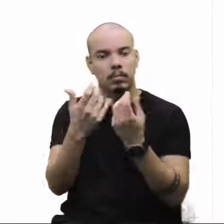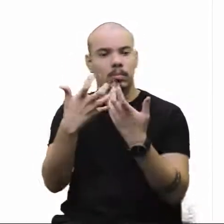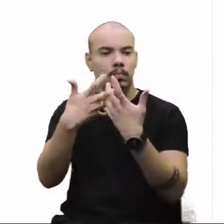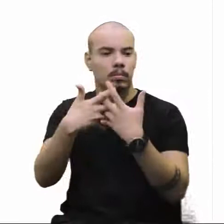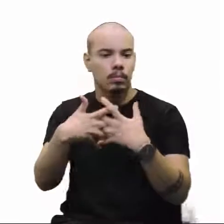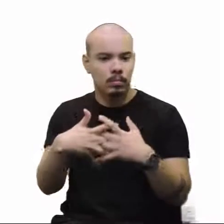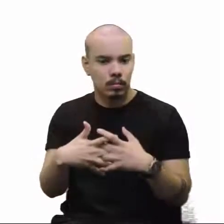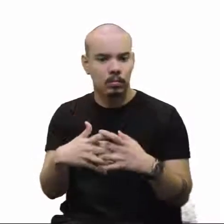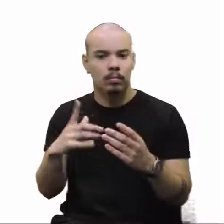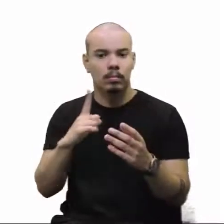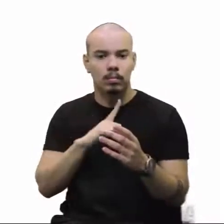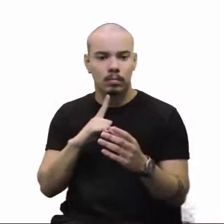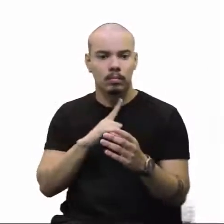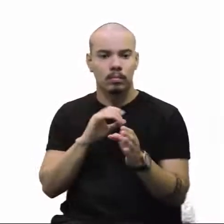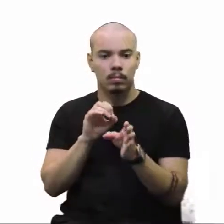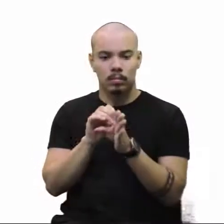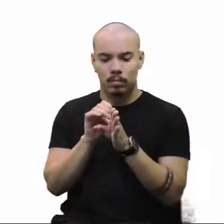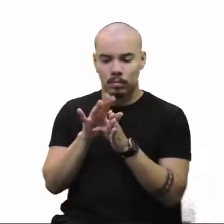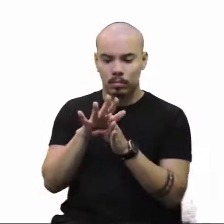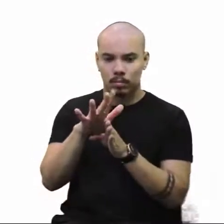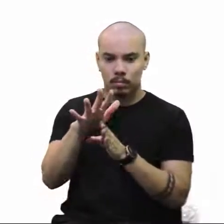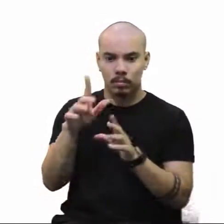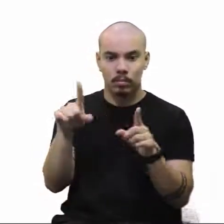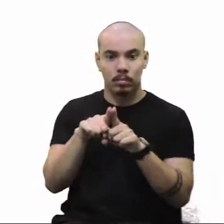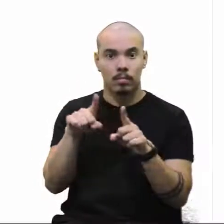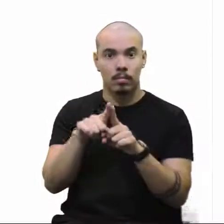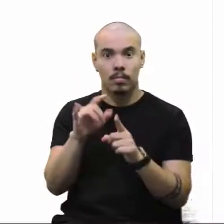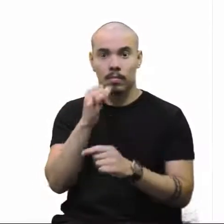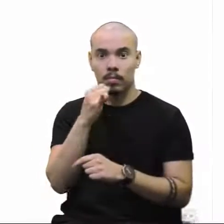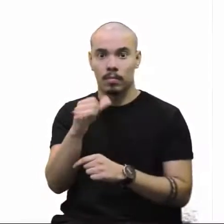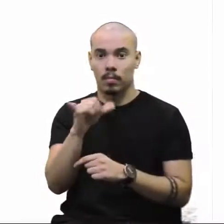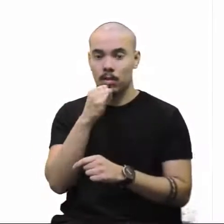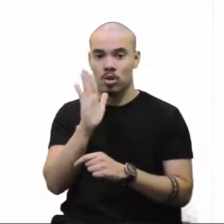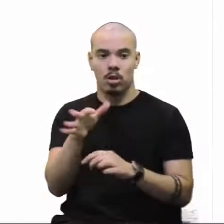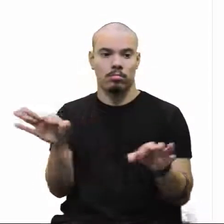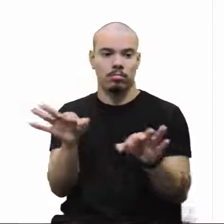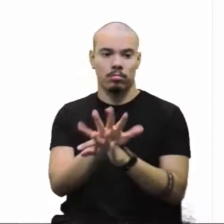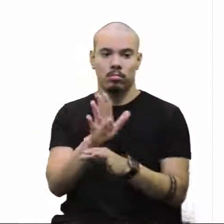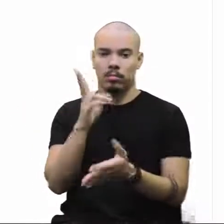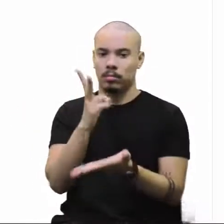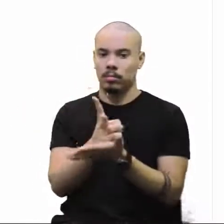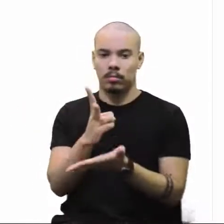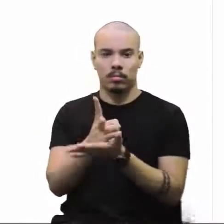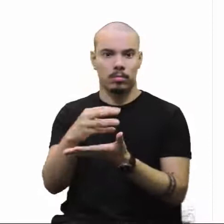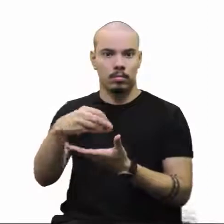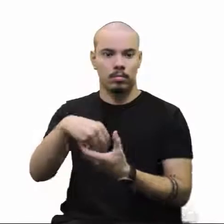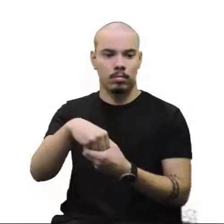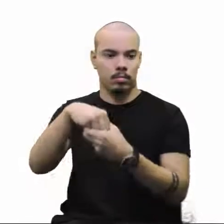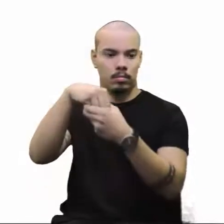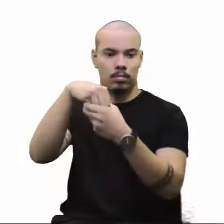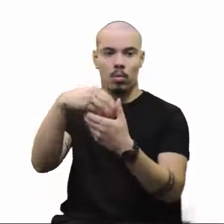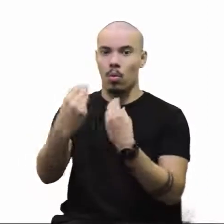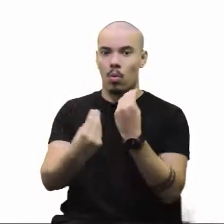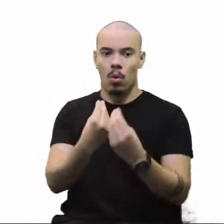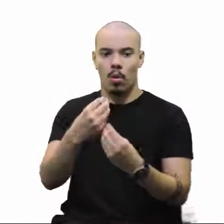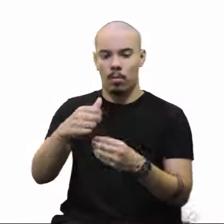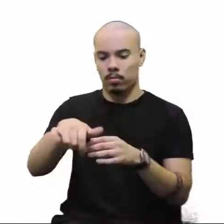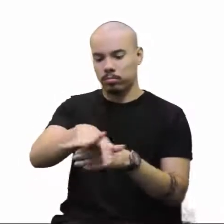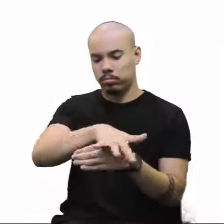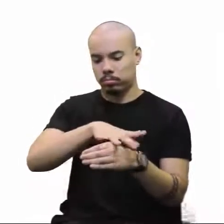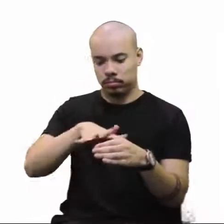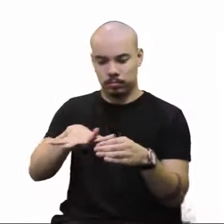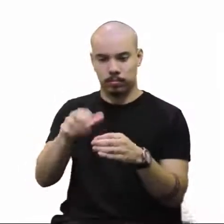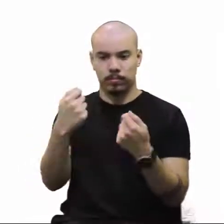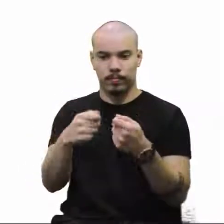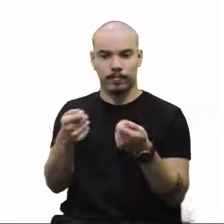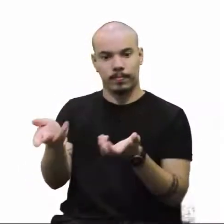sobre condutor percorrido por uma corrente elétrica, né? Imerso sempre, né, em um campo magnético para ter interação com a